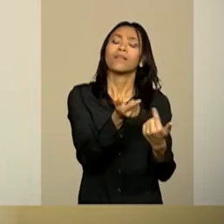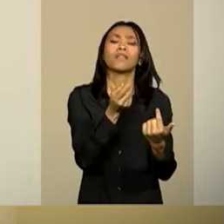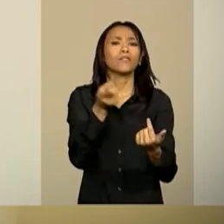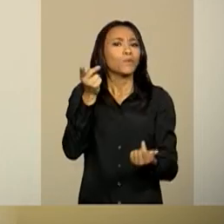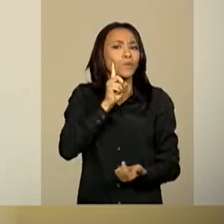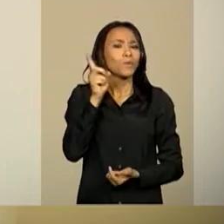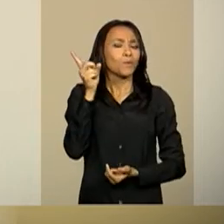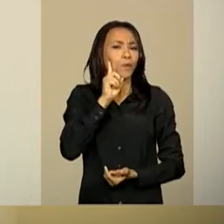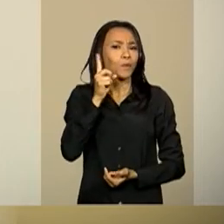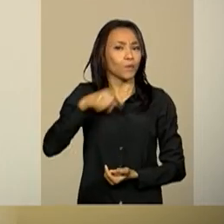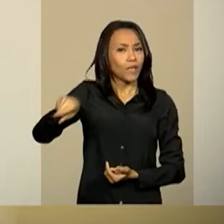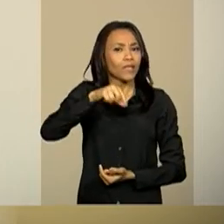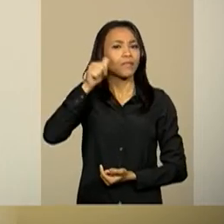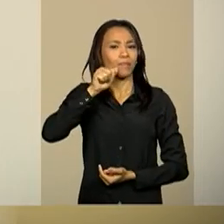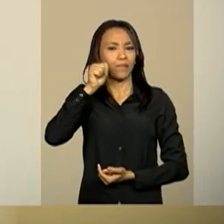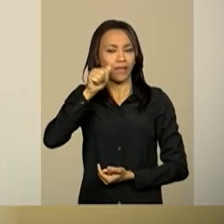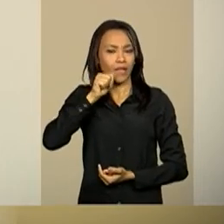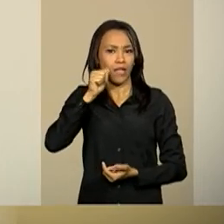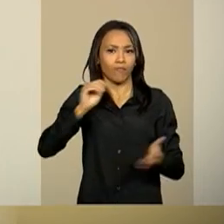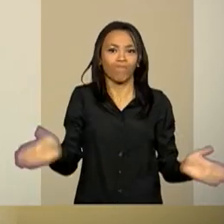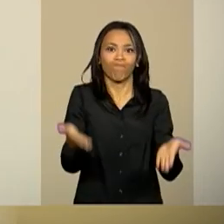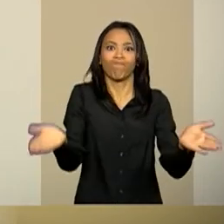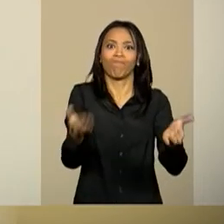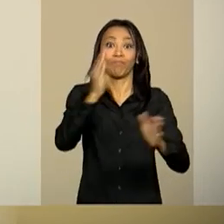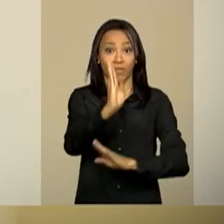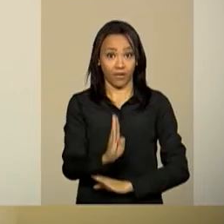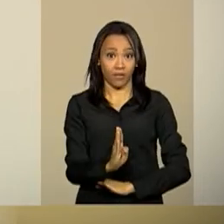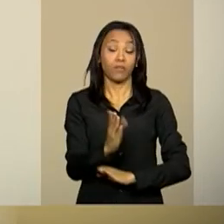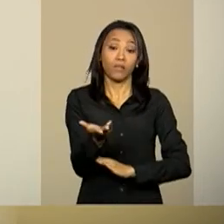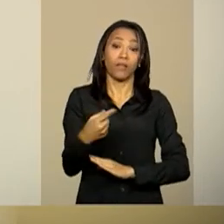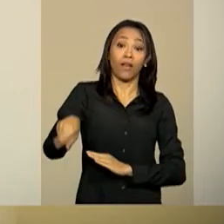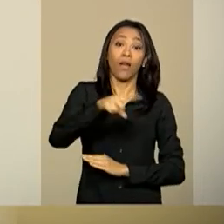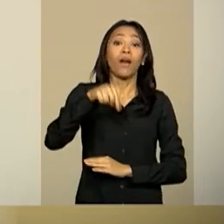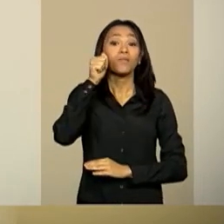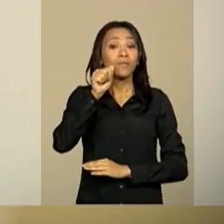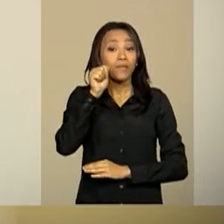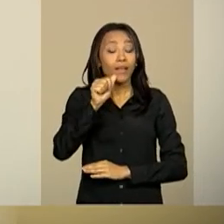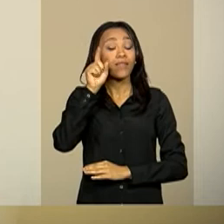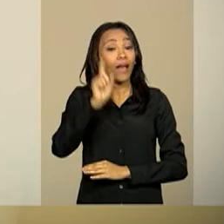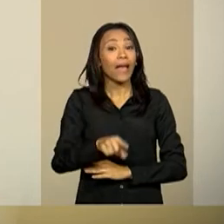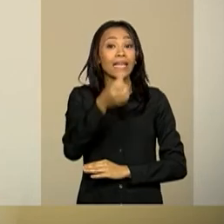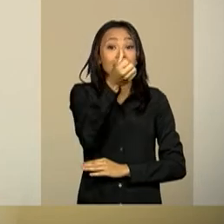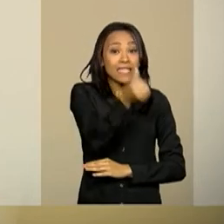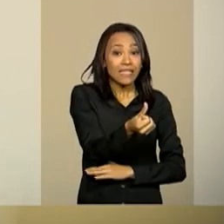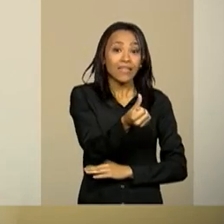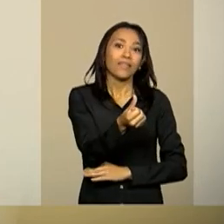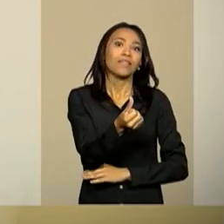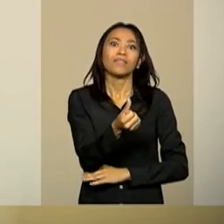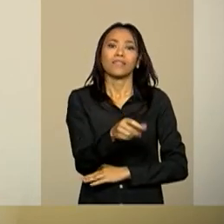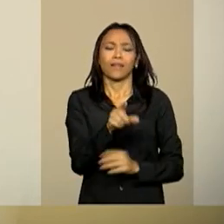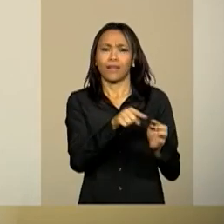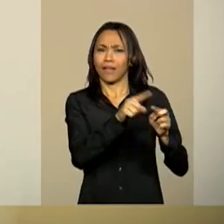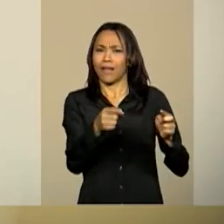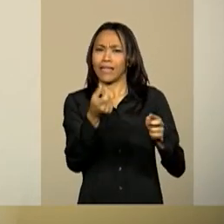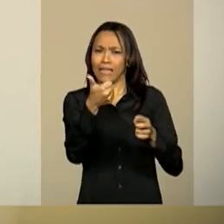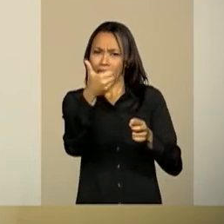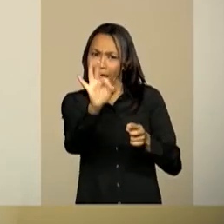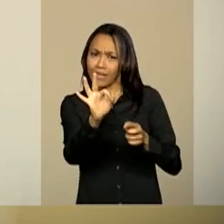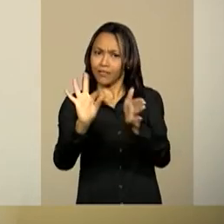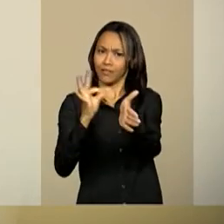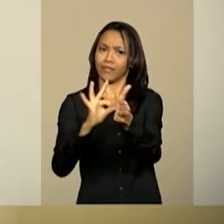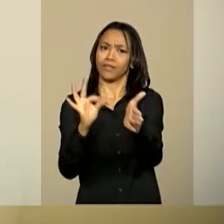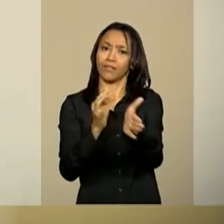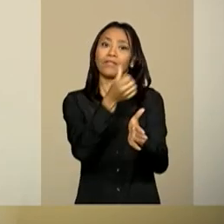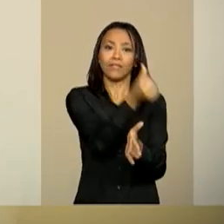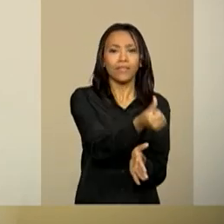que todos os dias fazem o nosso país funcionar as mulheres respondem por seis em cada dez matrículas